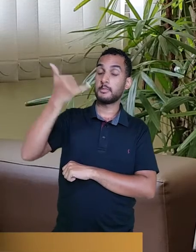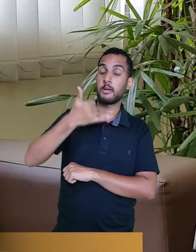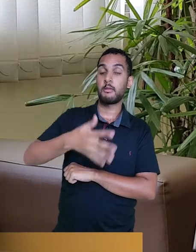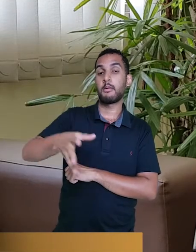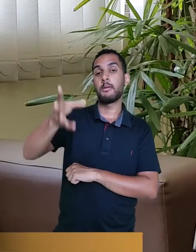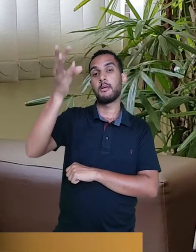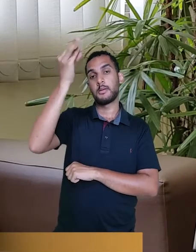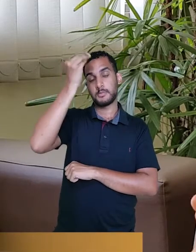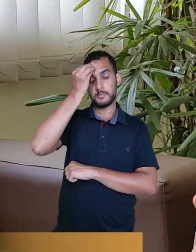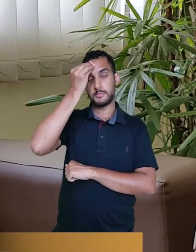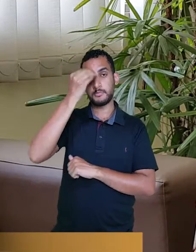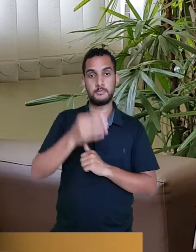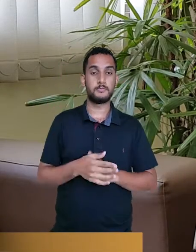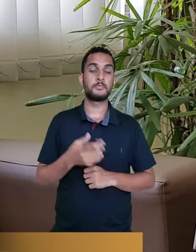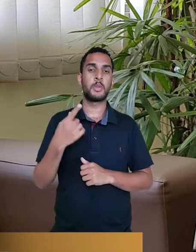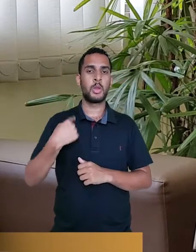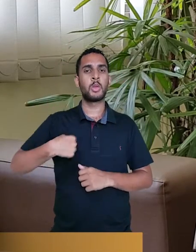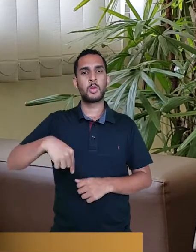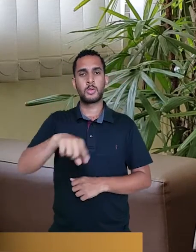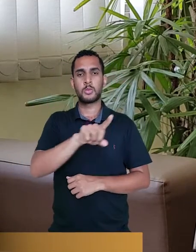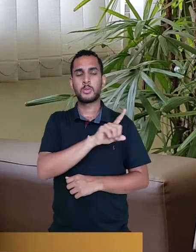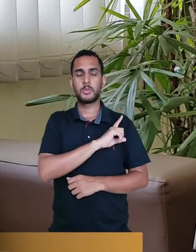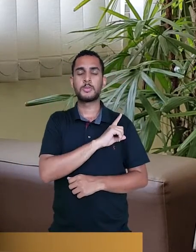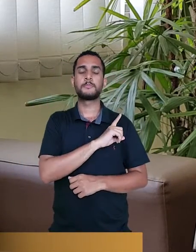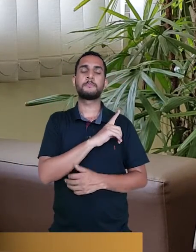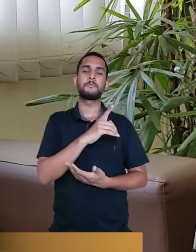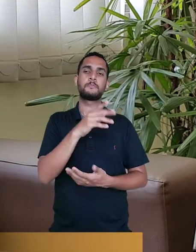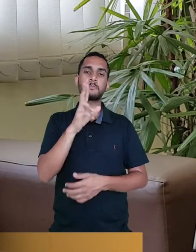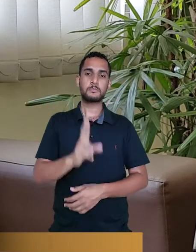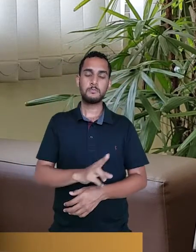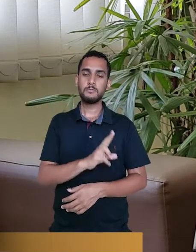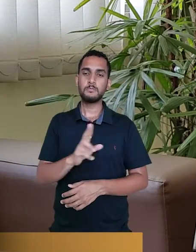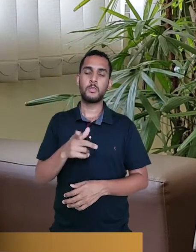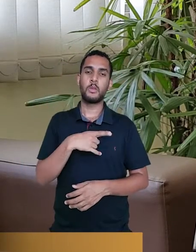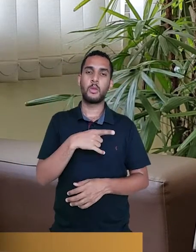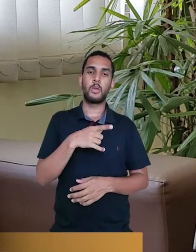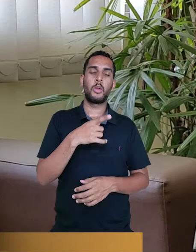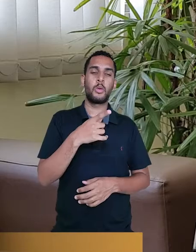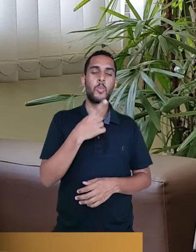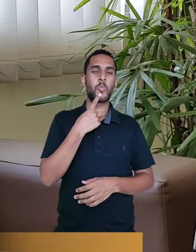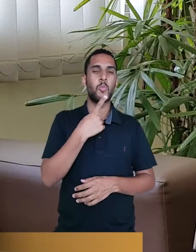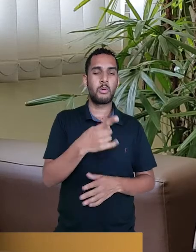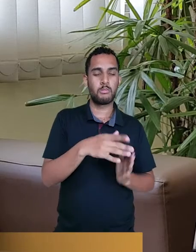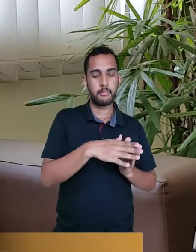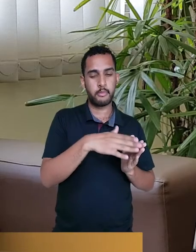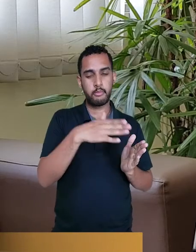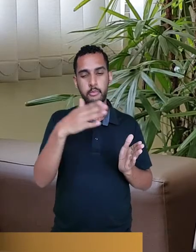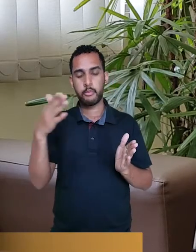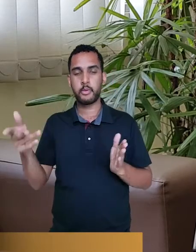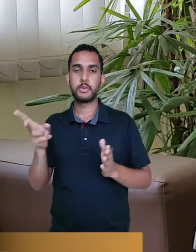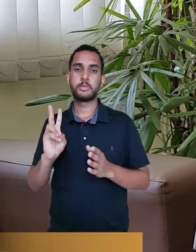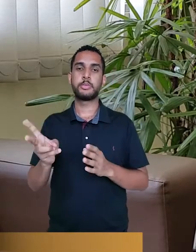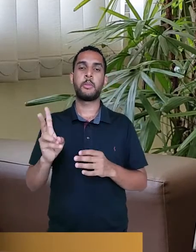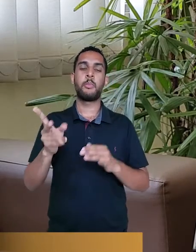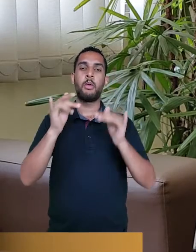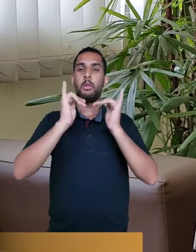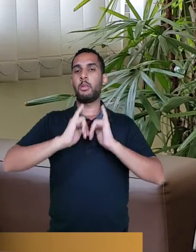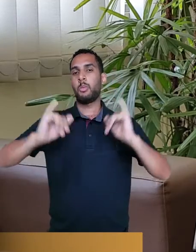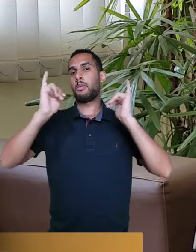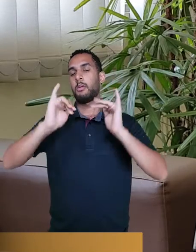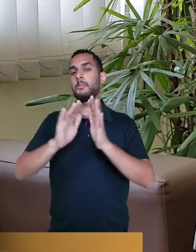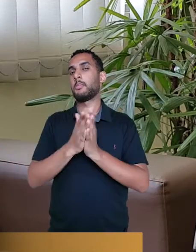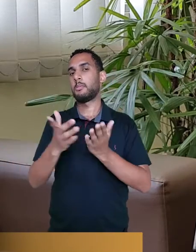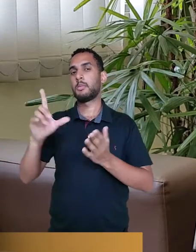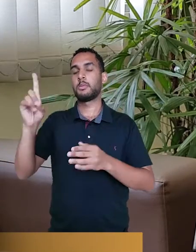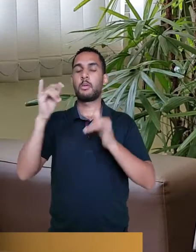da palavra de Deus. Nós, padres, durante o ano, falamos muito